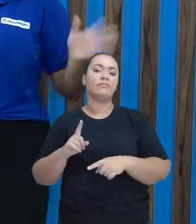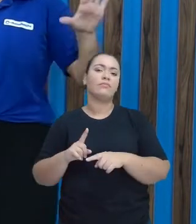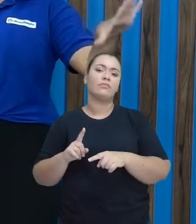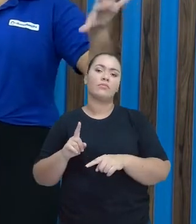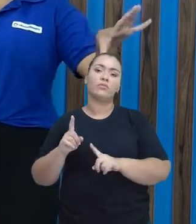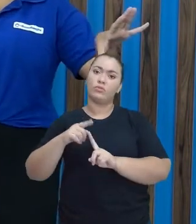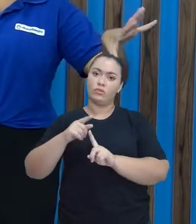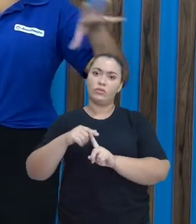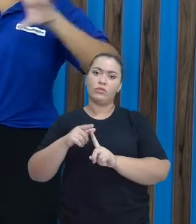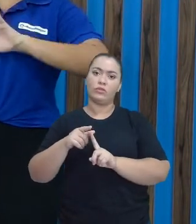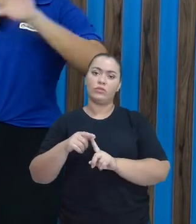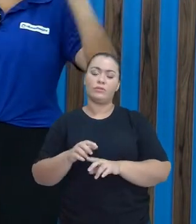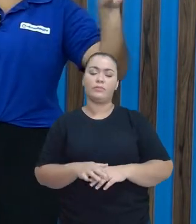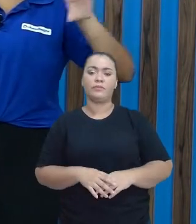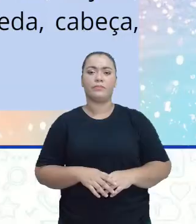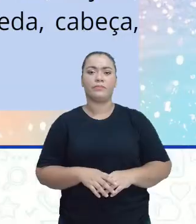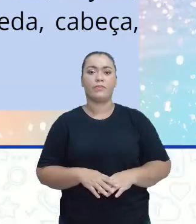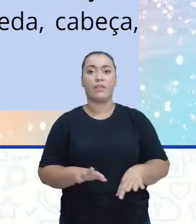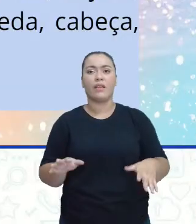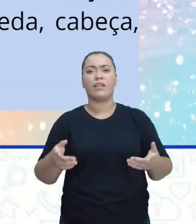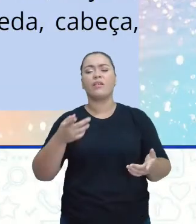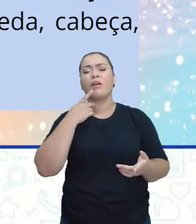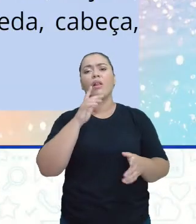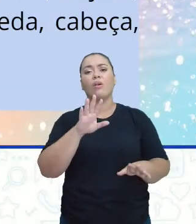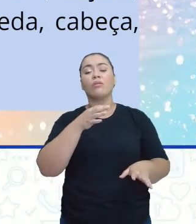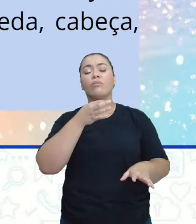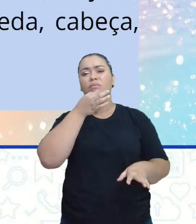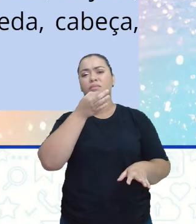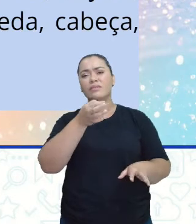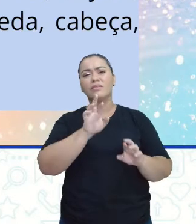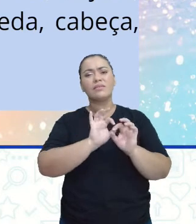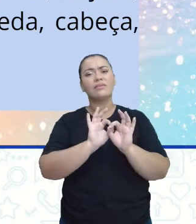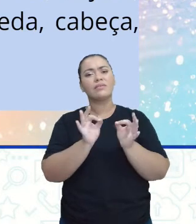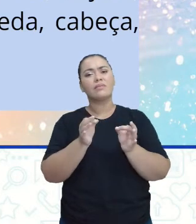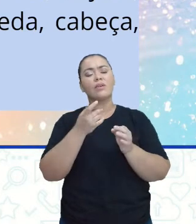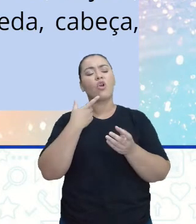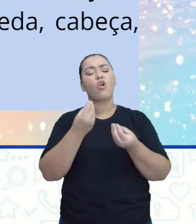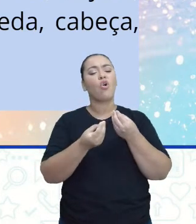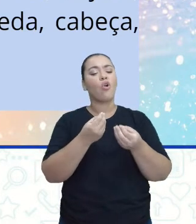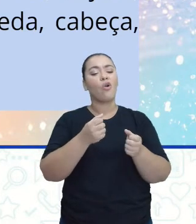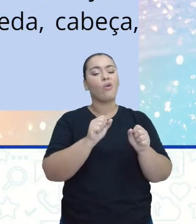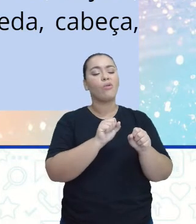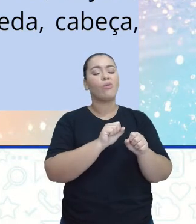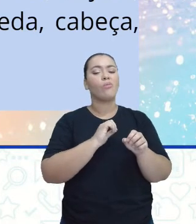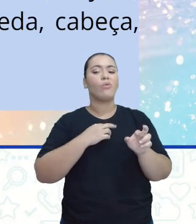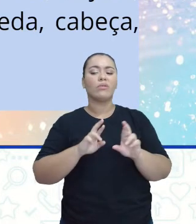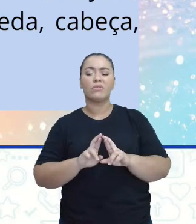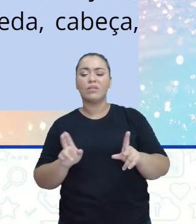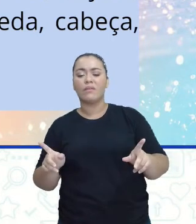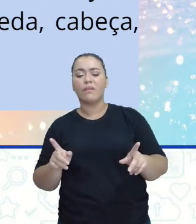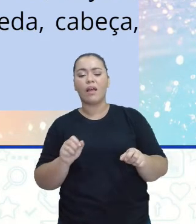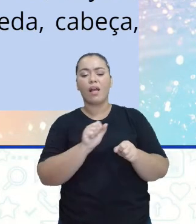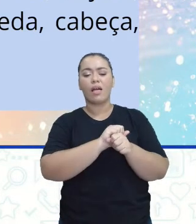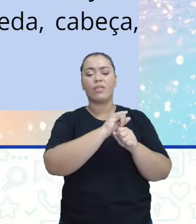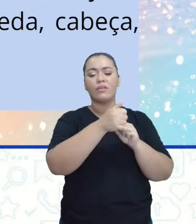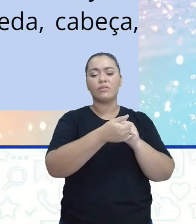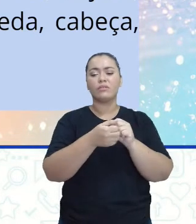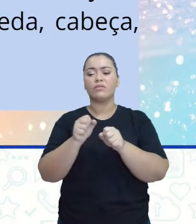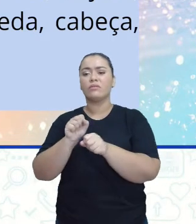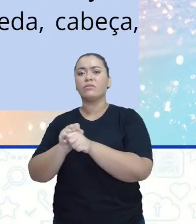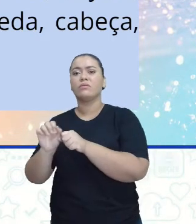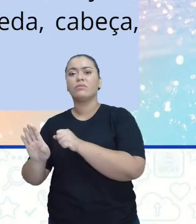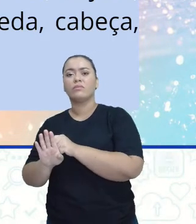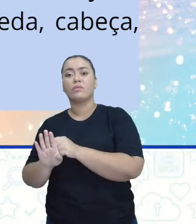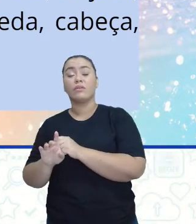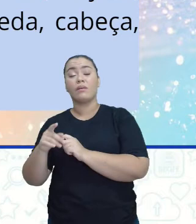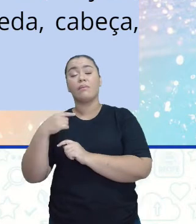E aí, uma dica simples para a gente diferenciar o substantivo do adjetivo é pensar que o